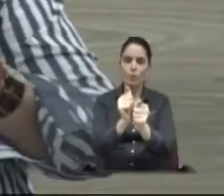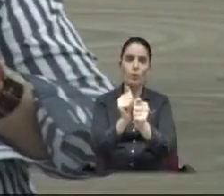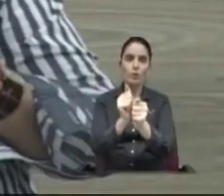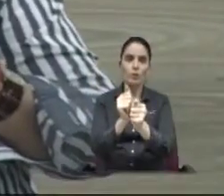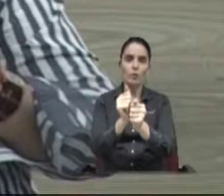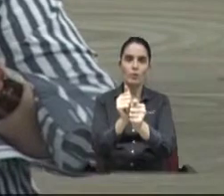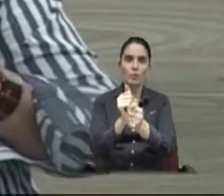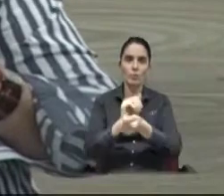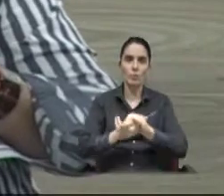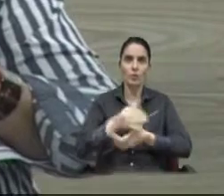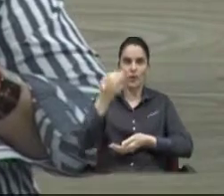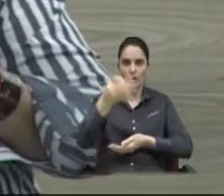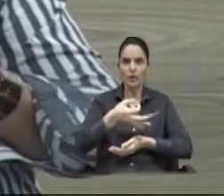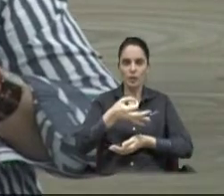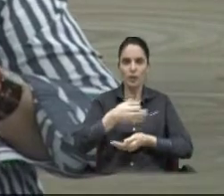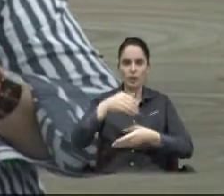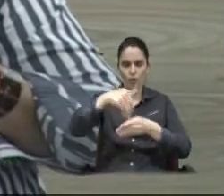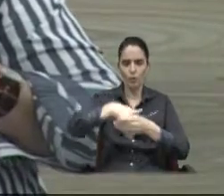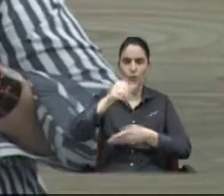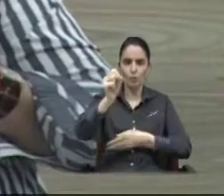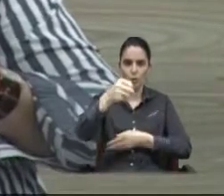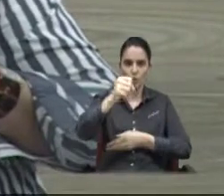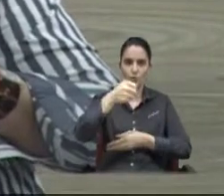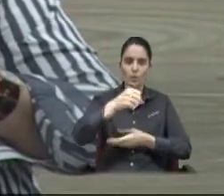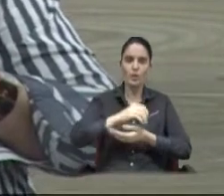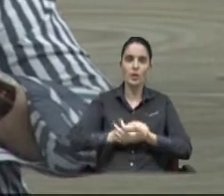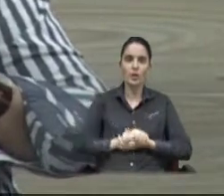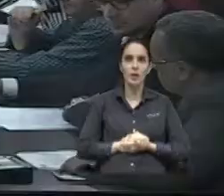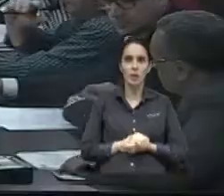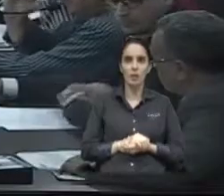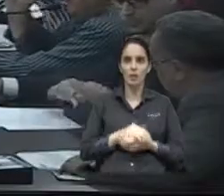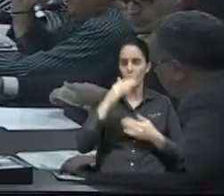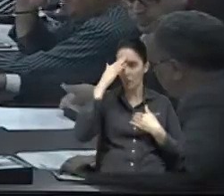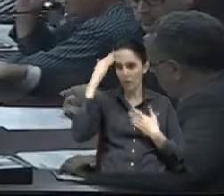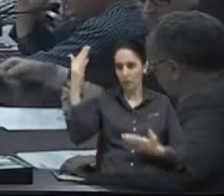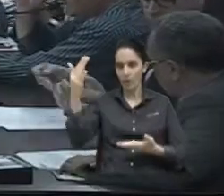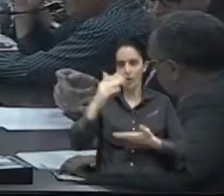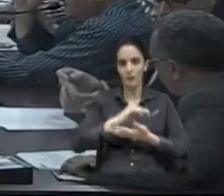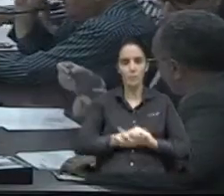não mais do que justo, o voto de sim, a de todos aqui. Muito obrigada.